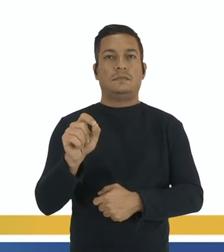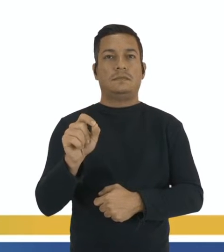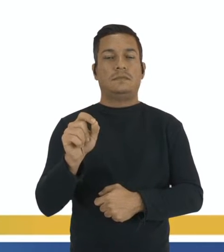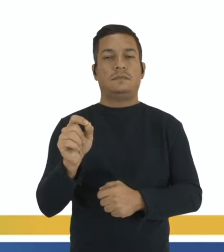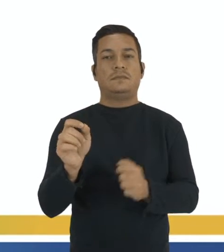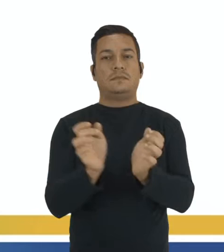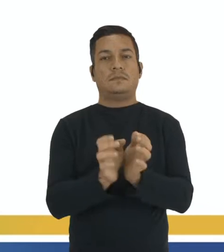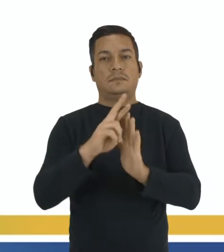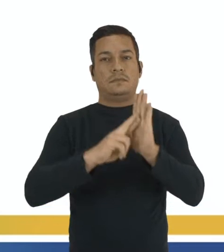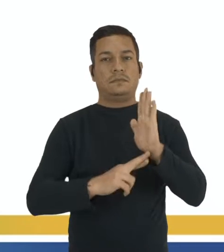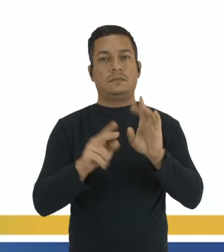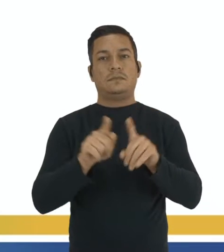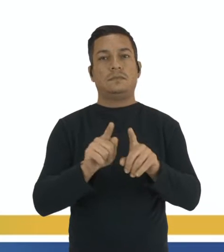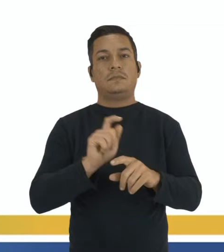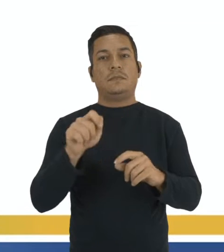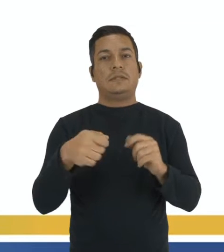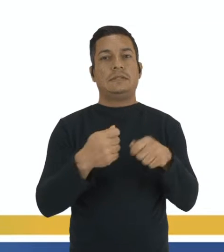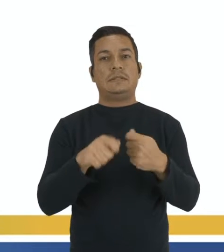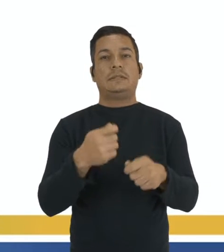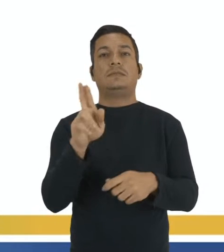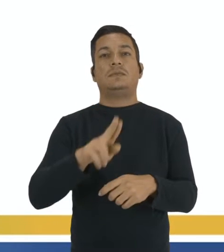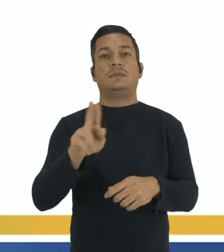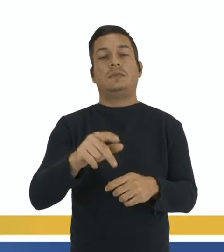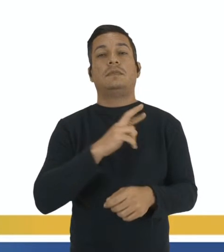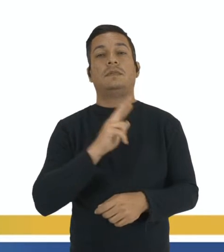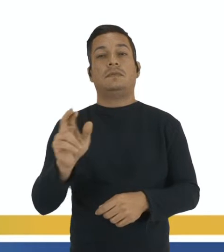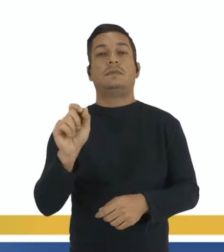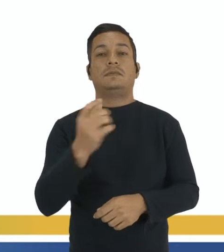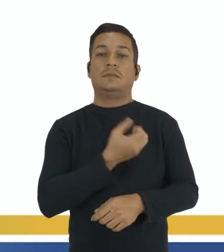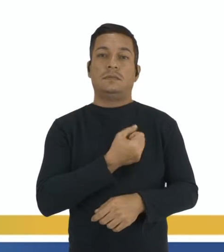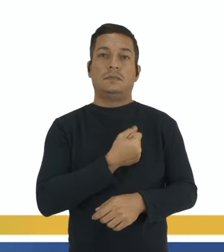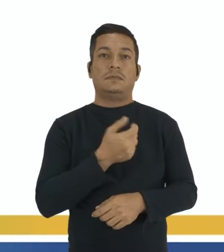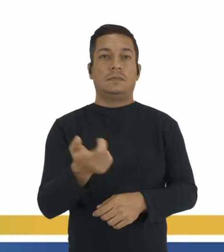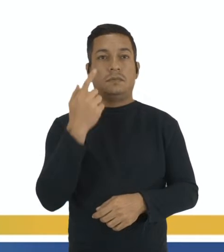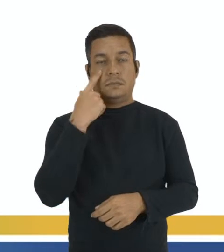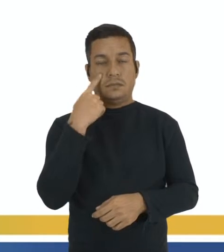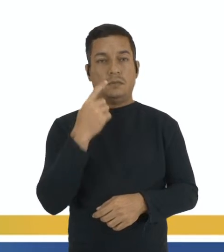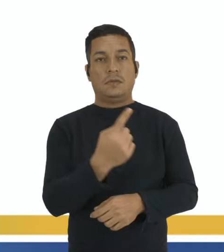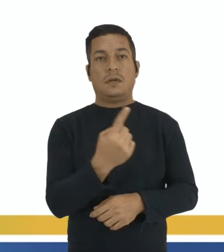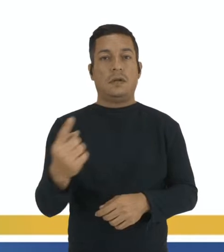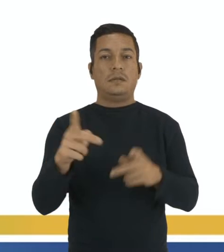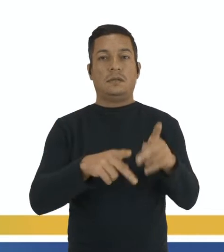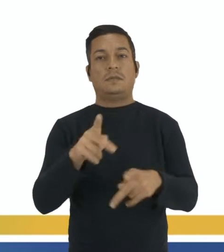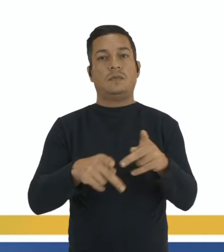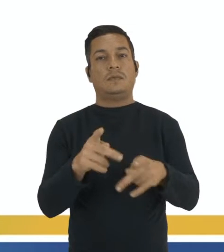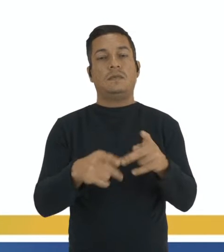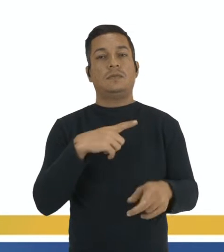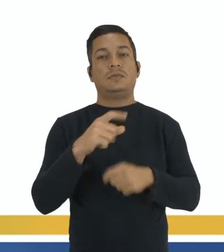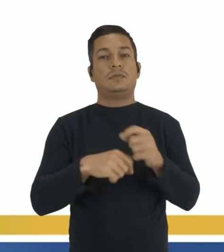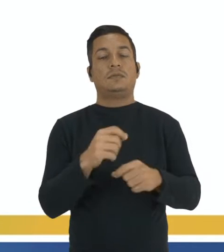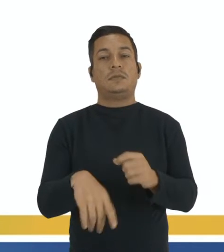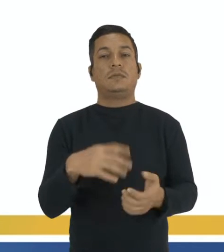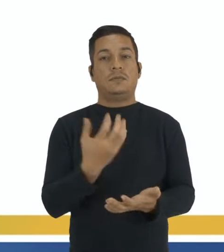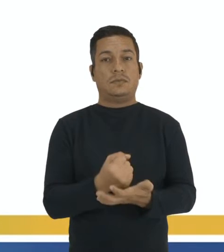um conjunto de regras e símbolos usados para representar números. Então, cada povo adotava um sistema